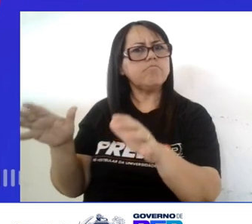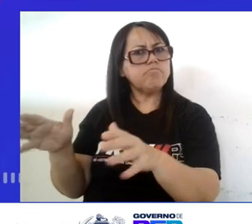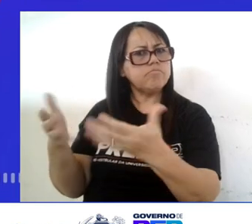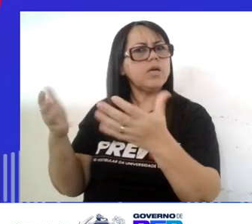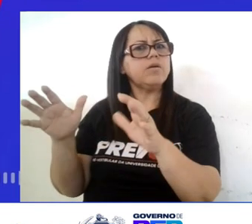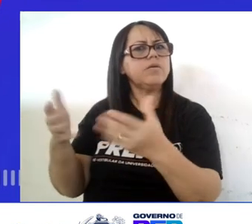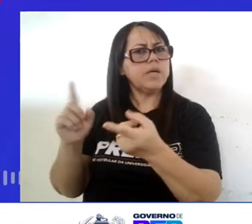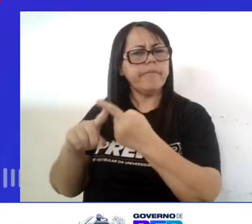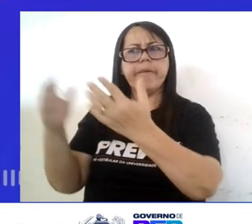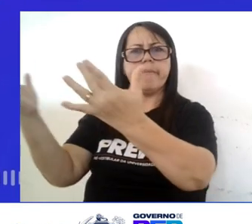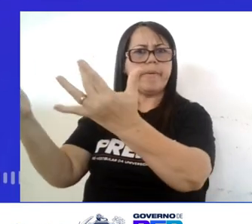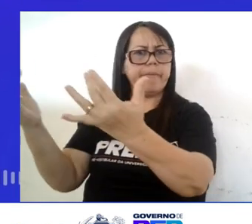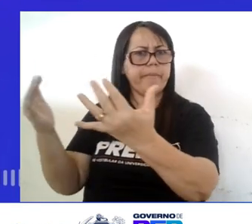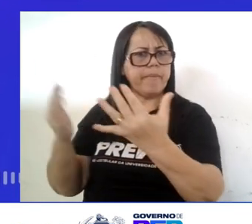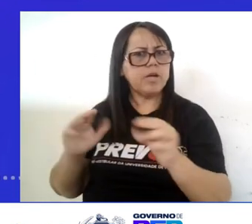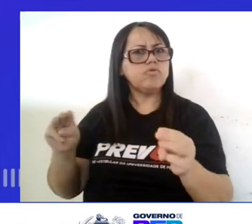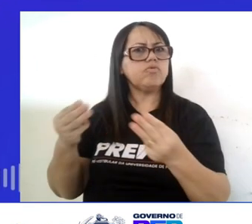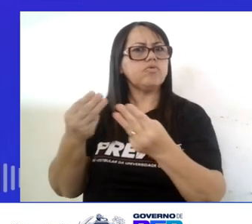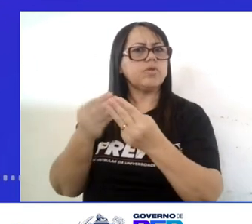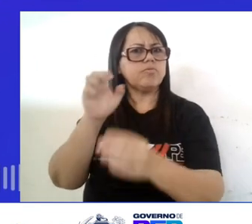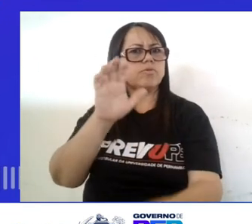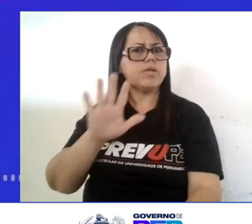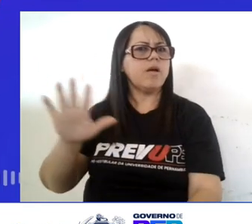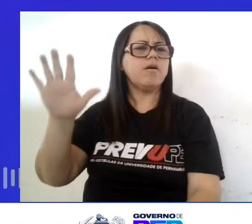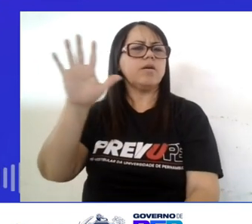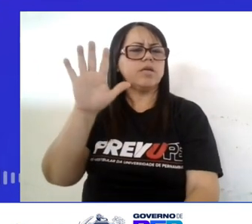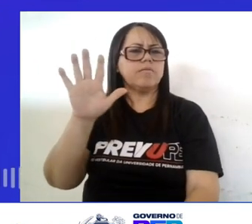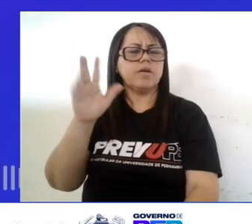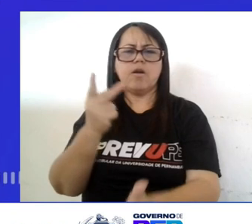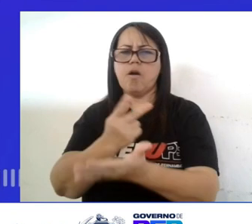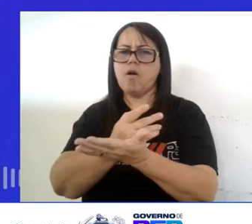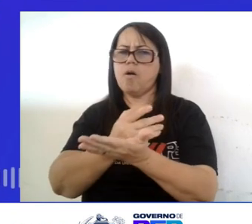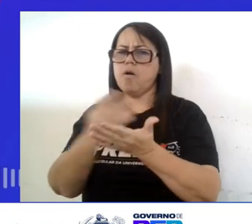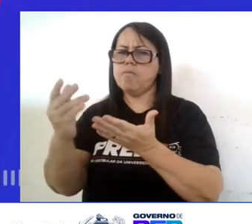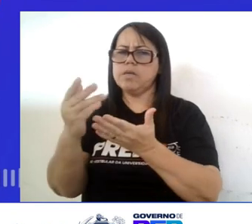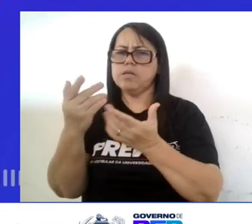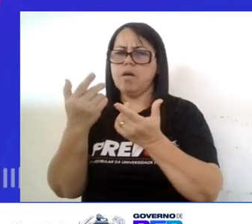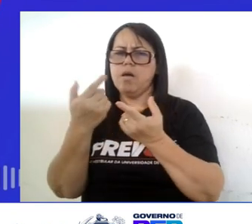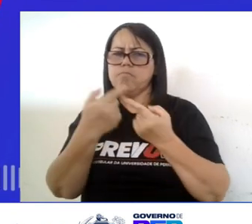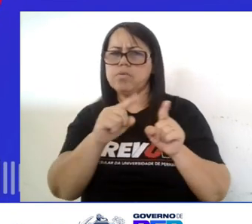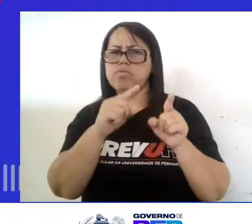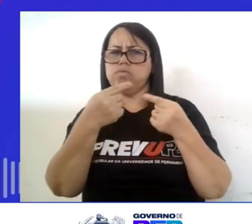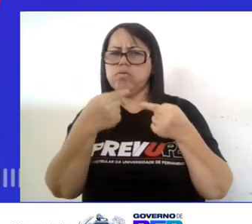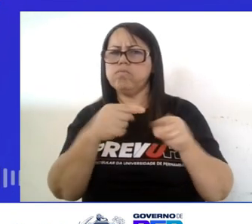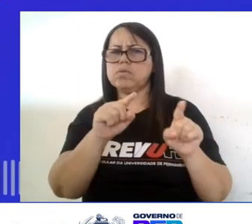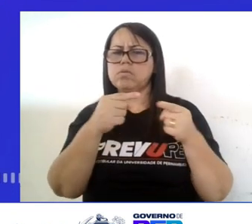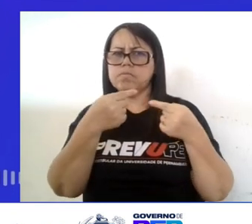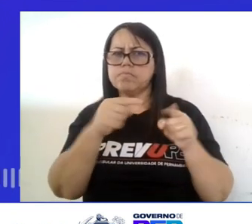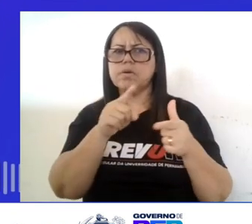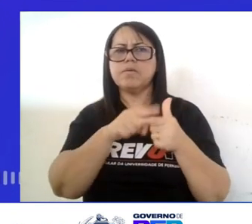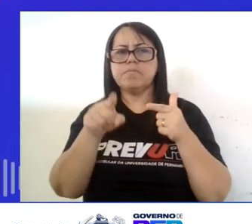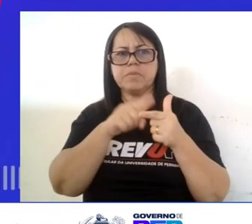de judeus da Europa o que começou a provocar tensões com antigos habitantes o problema do Povo